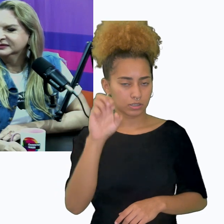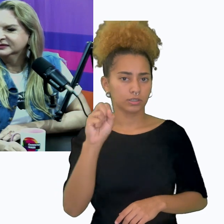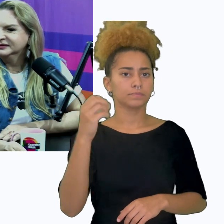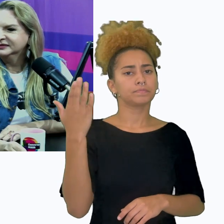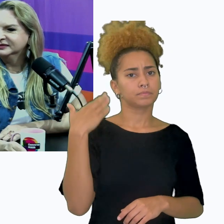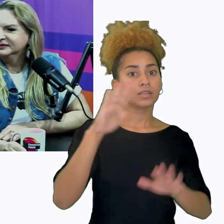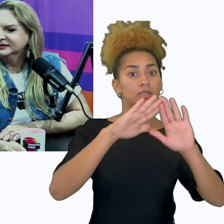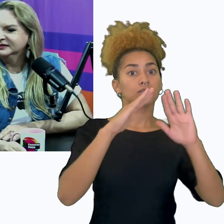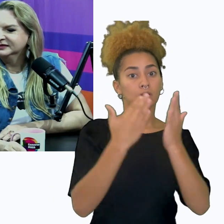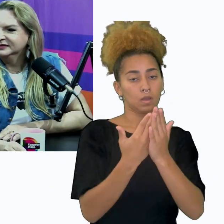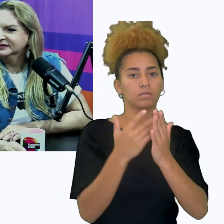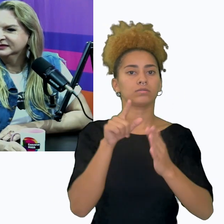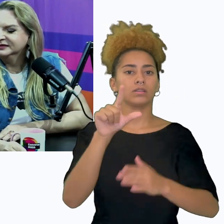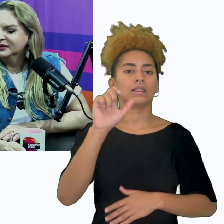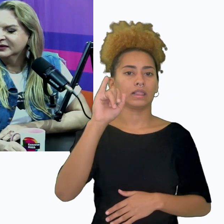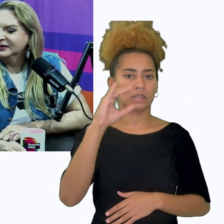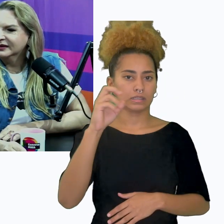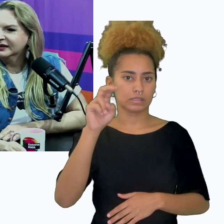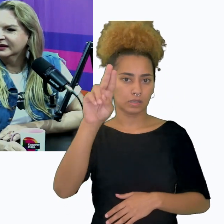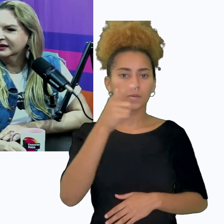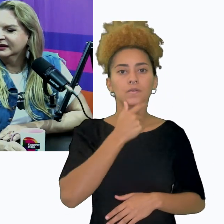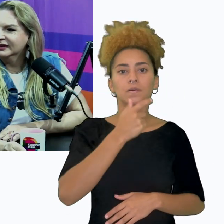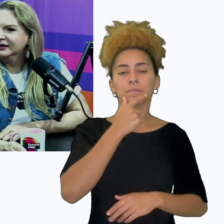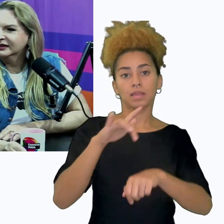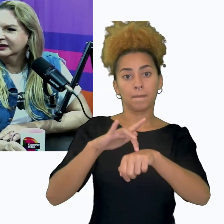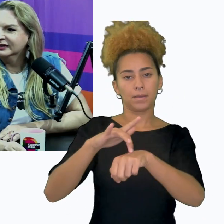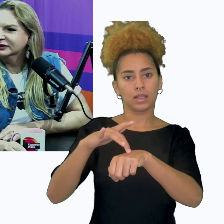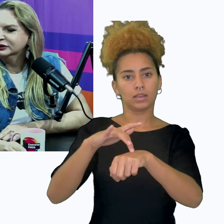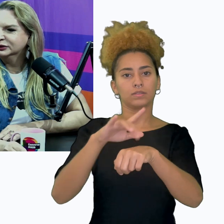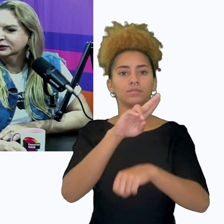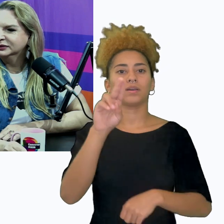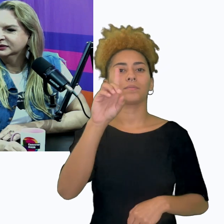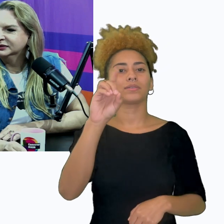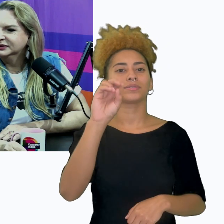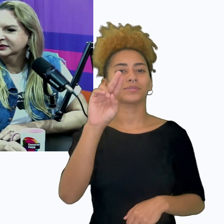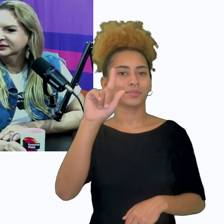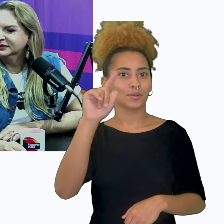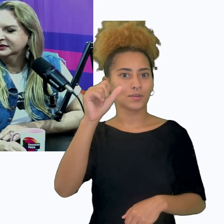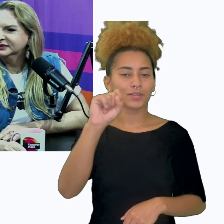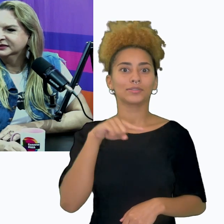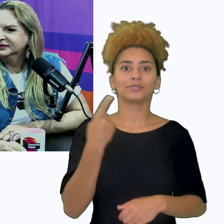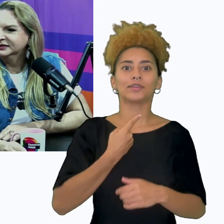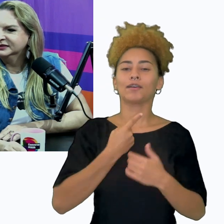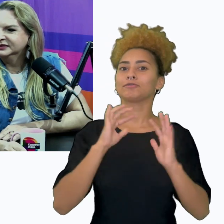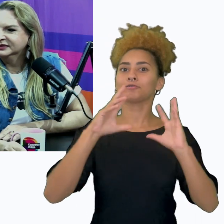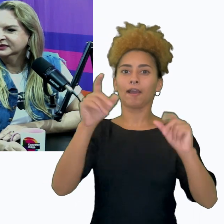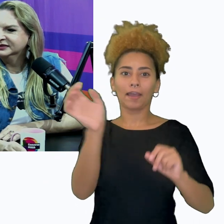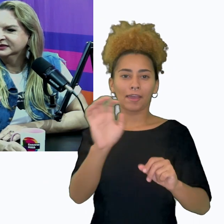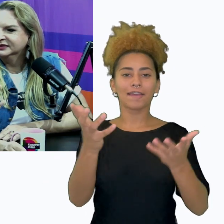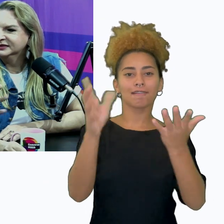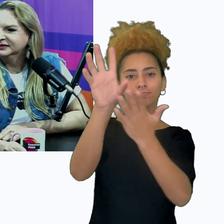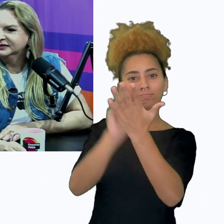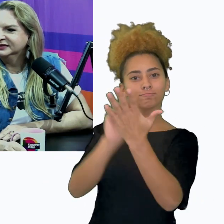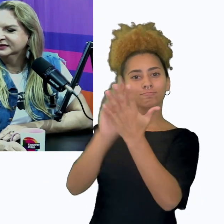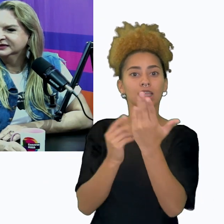Liceu do Ceará, porque eu estava mudando de colégio, eu conheci o Douglas. O Douglas era aquele bailarino que toda bicha quer ser no colégio,